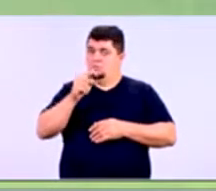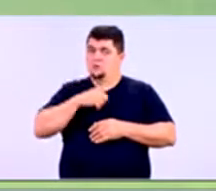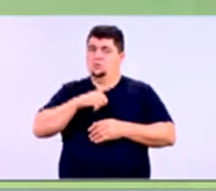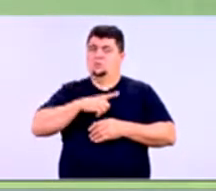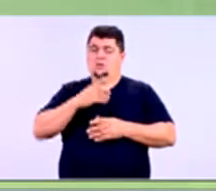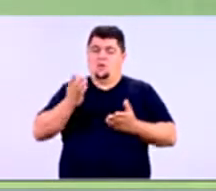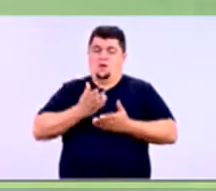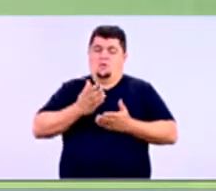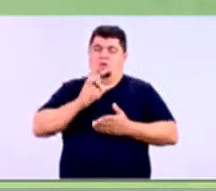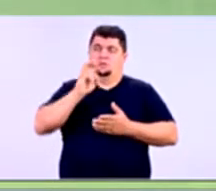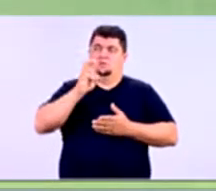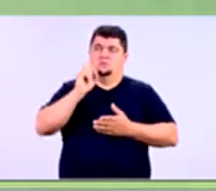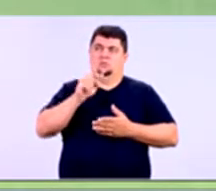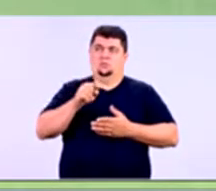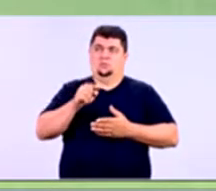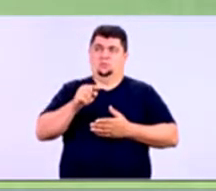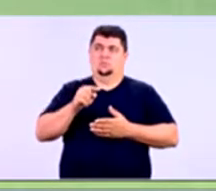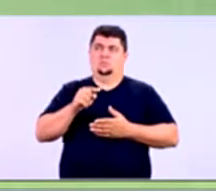atual,